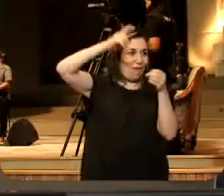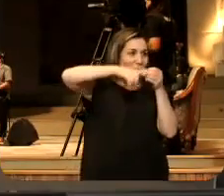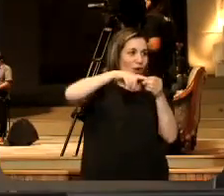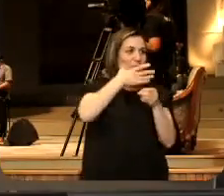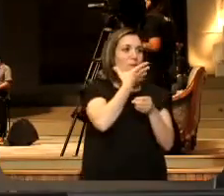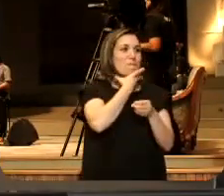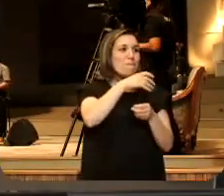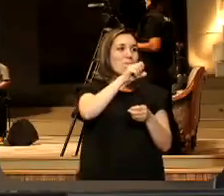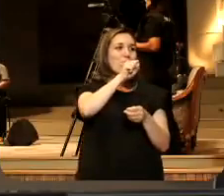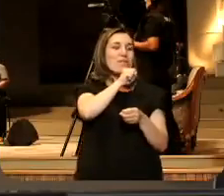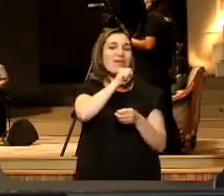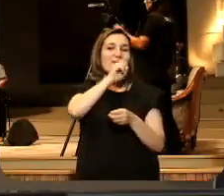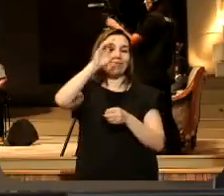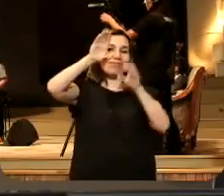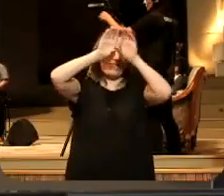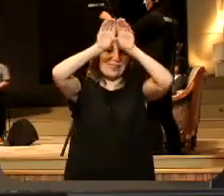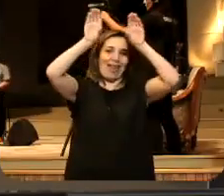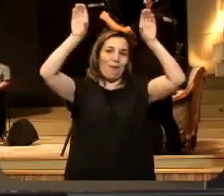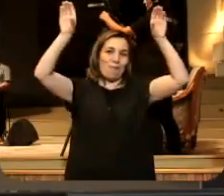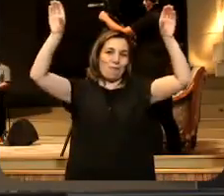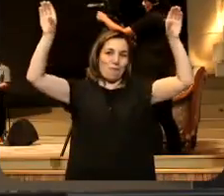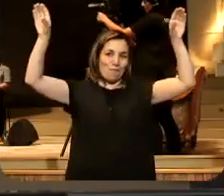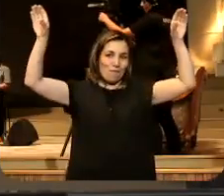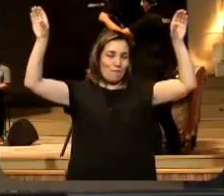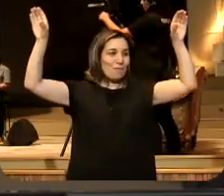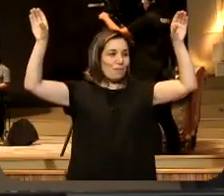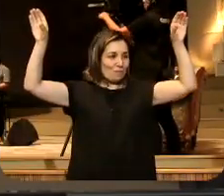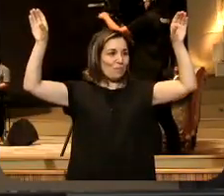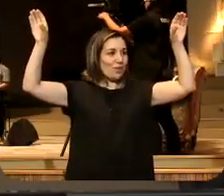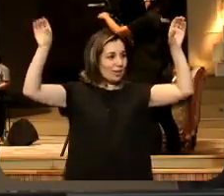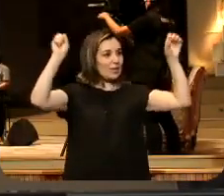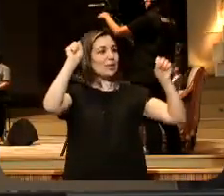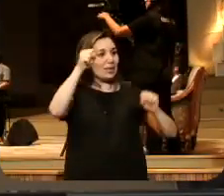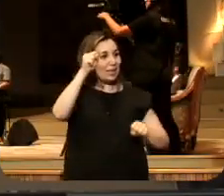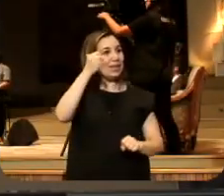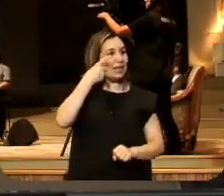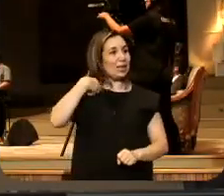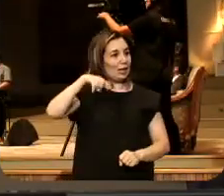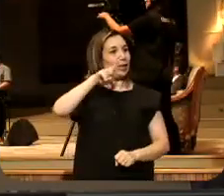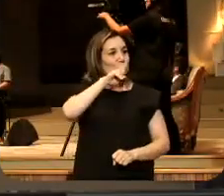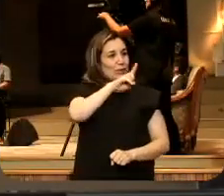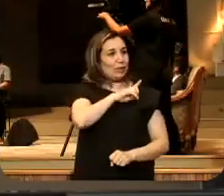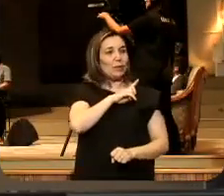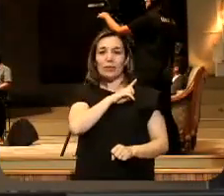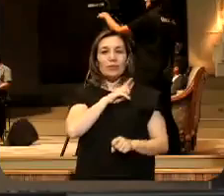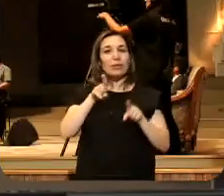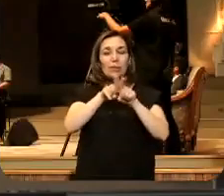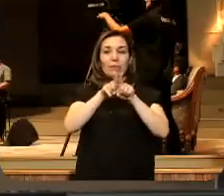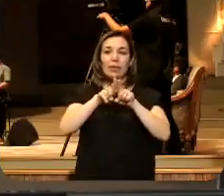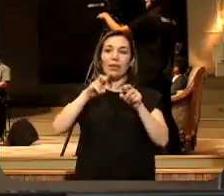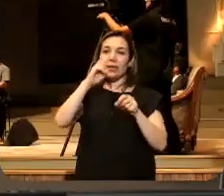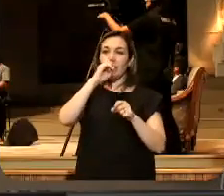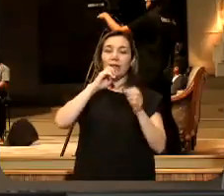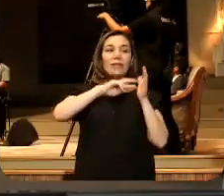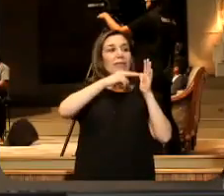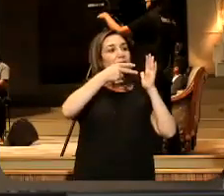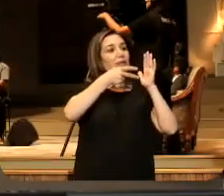Sim, nós trabalhamos numa perspectiva de escutar, esperançar e entregar.